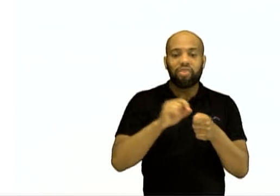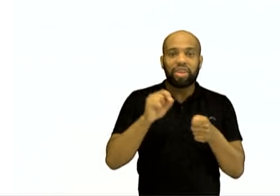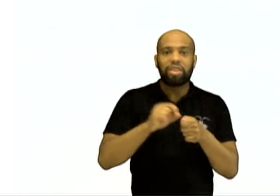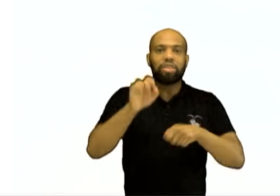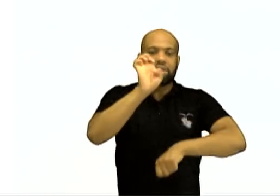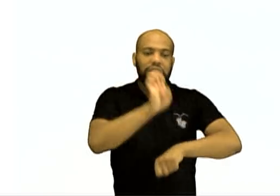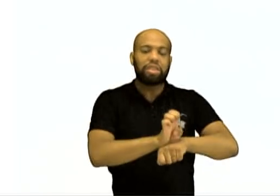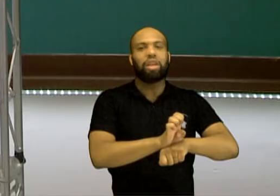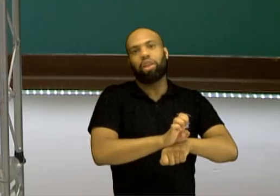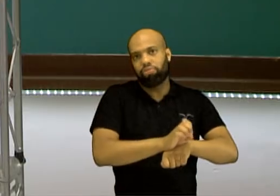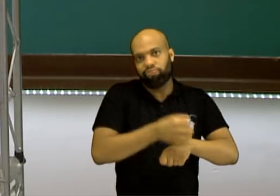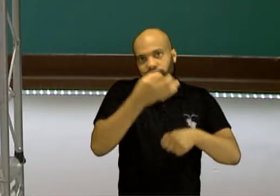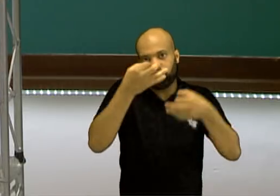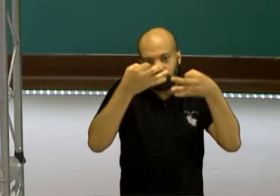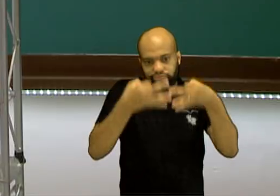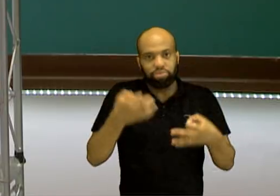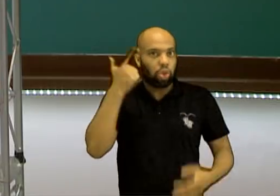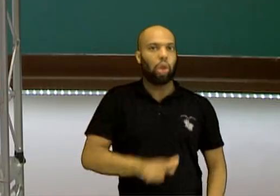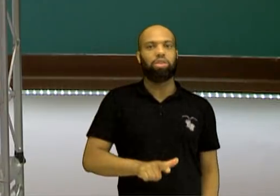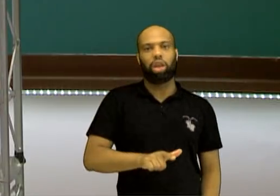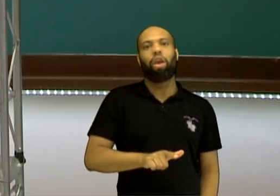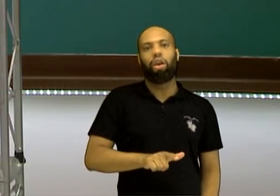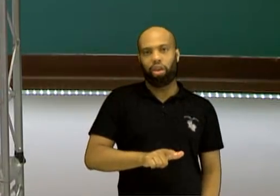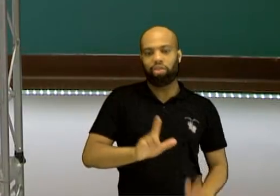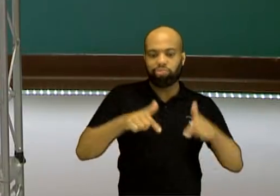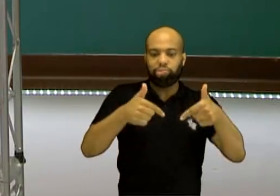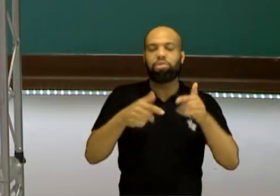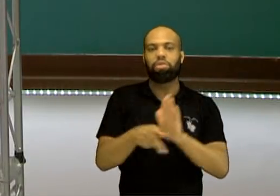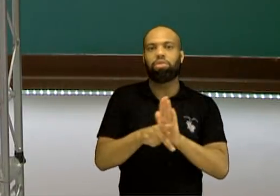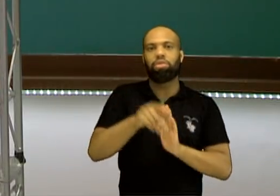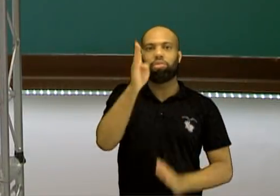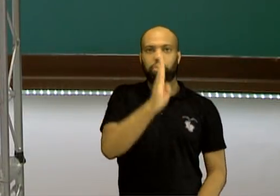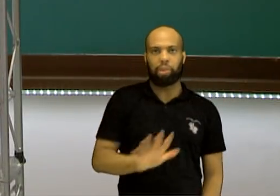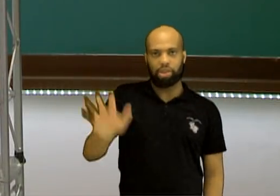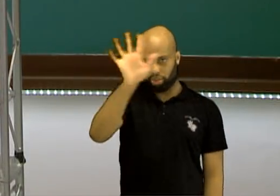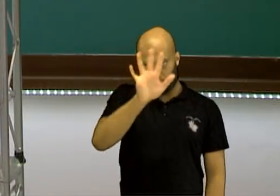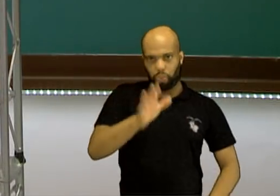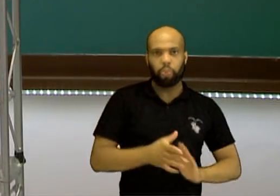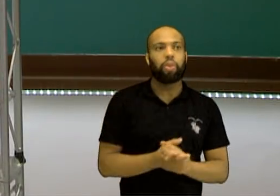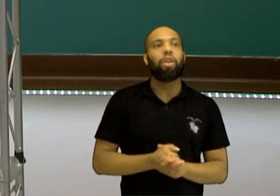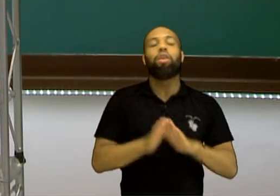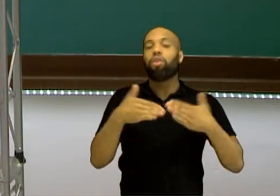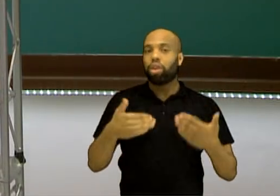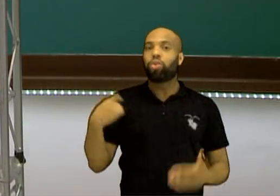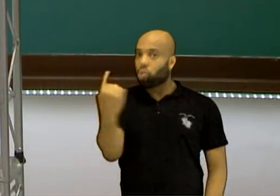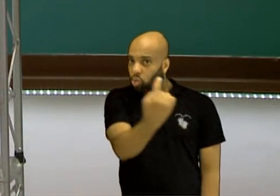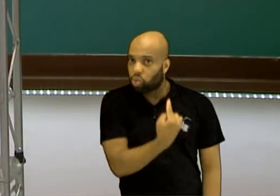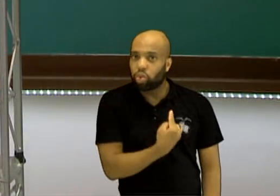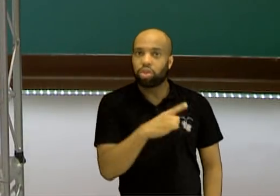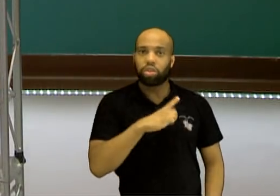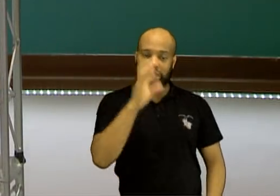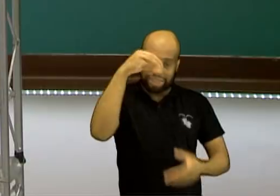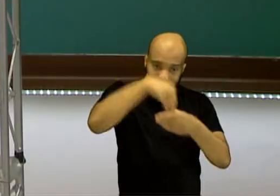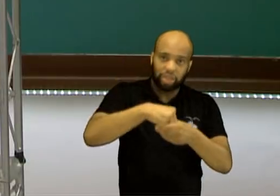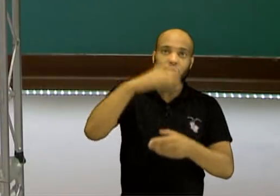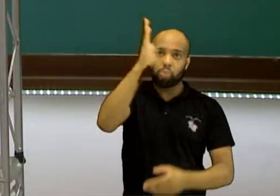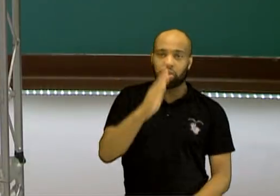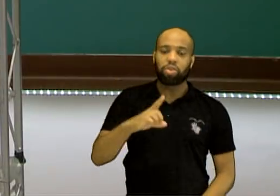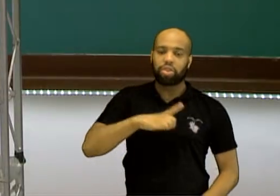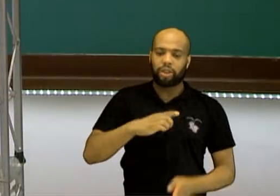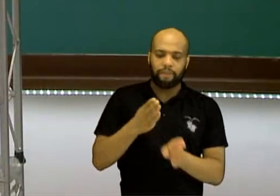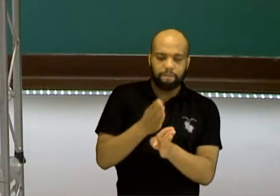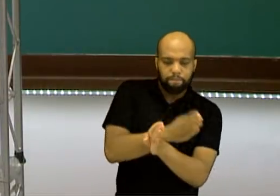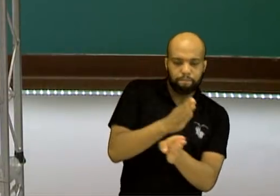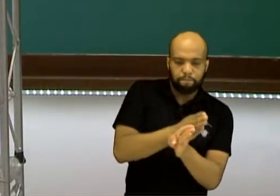muito competente frente ao nosso país. E nós estamos sobre esse território que é delineado por limites e fronteiras, que